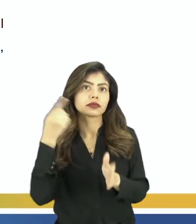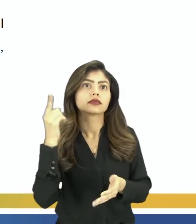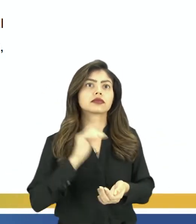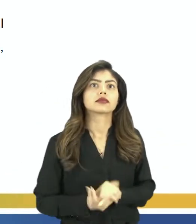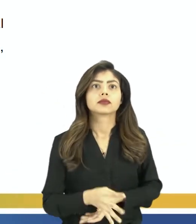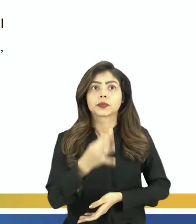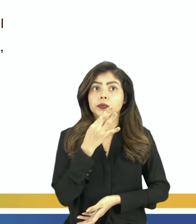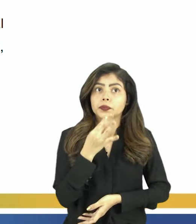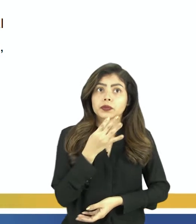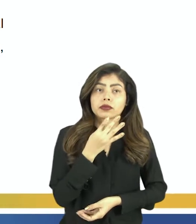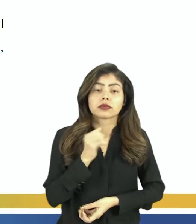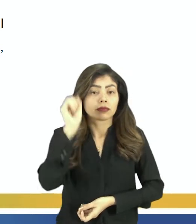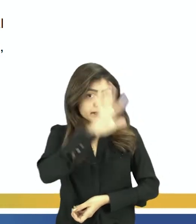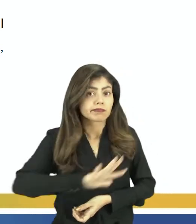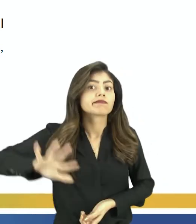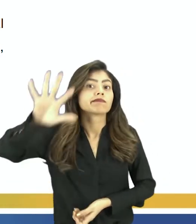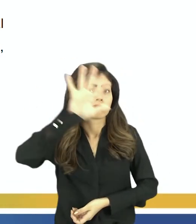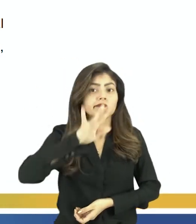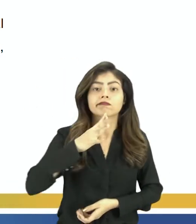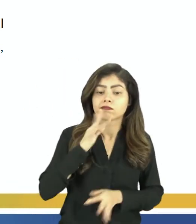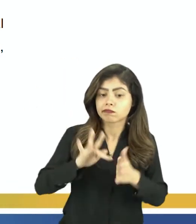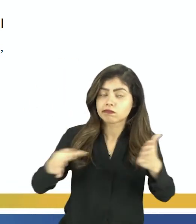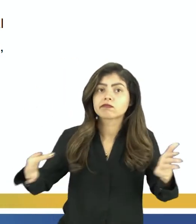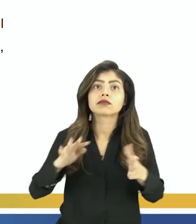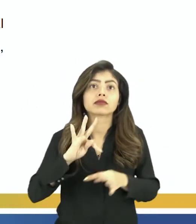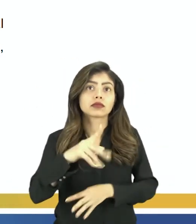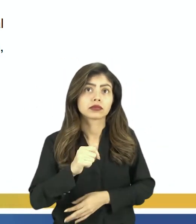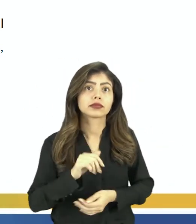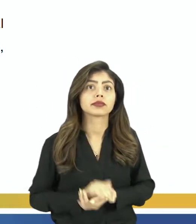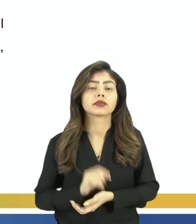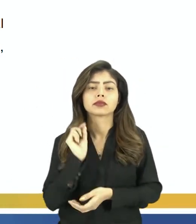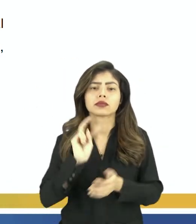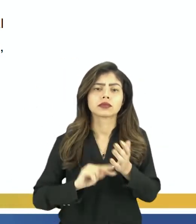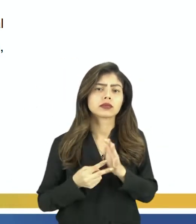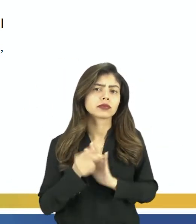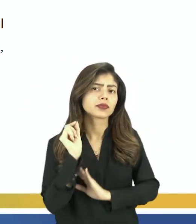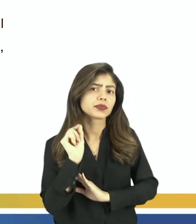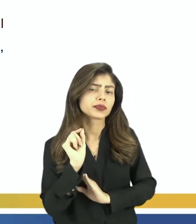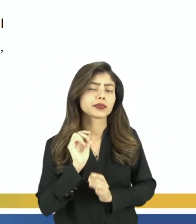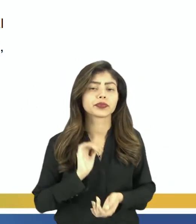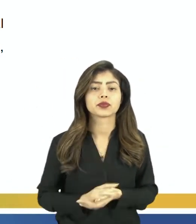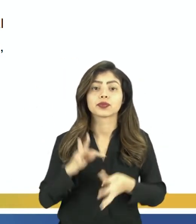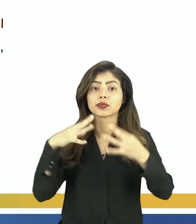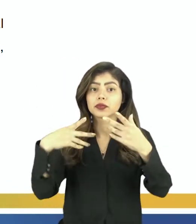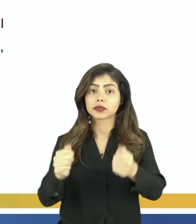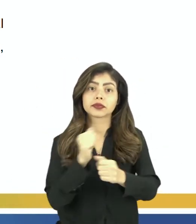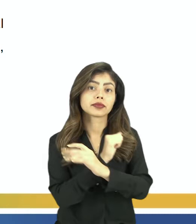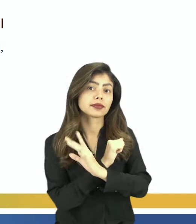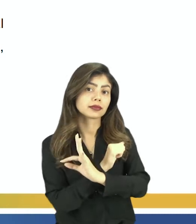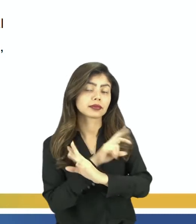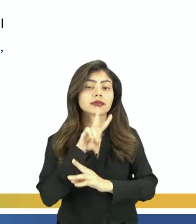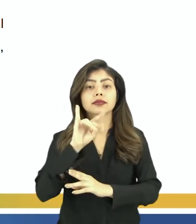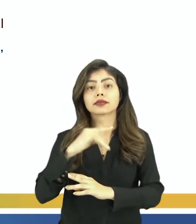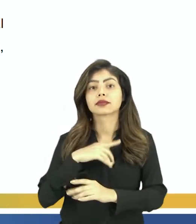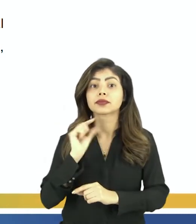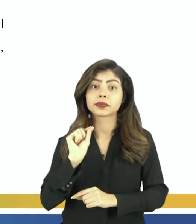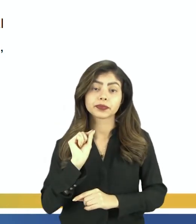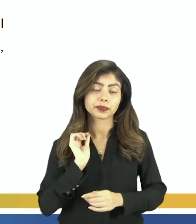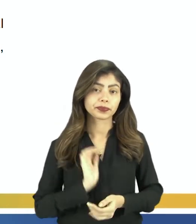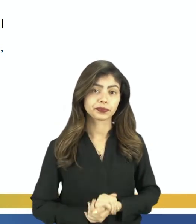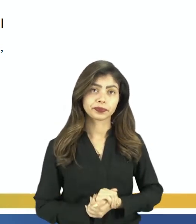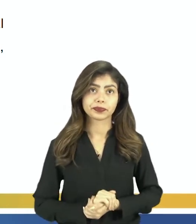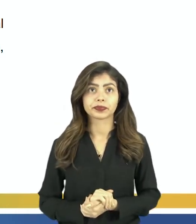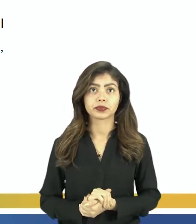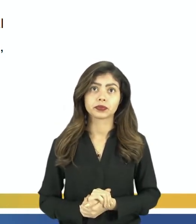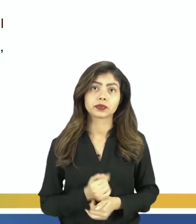gente precisa conhecer a fórmula geral padrão. Então, o que isso significa? todo o ácido nós vamos ter aqui, ó, como está falando